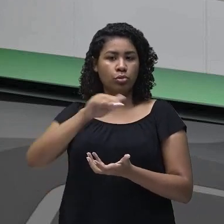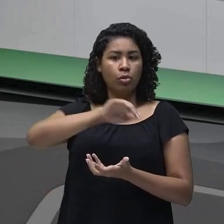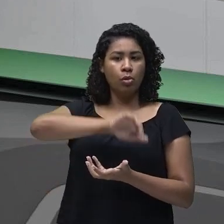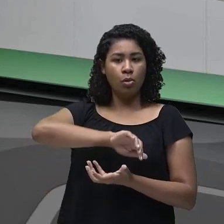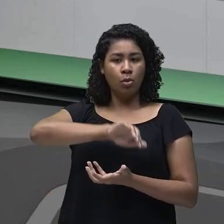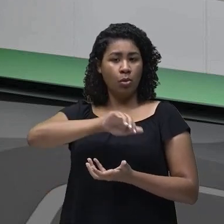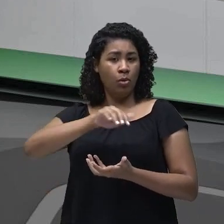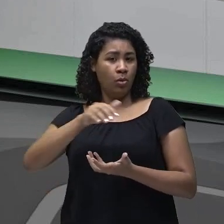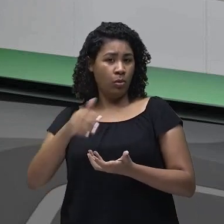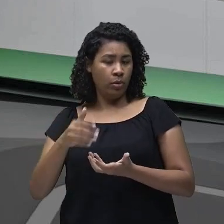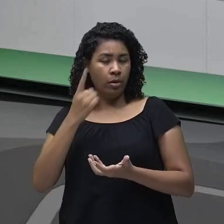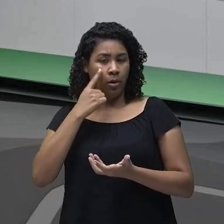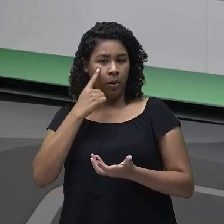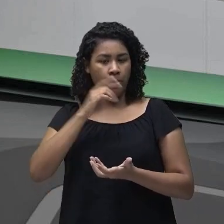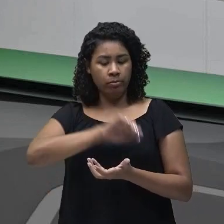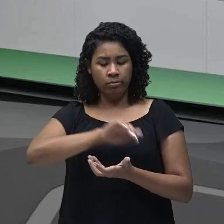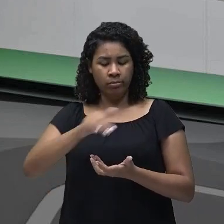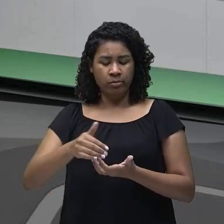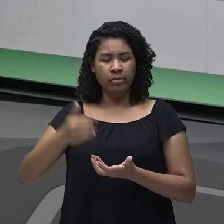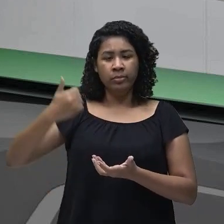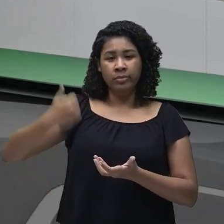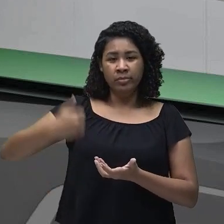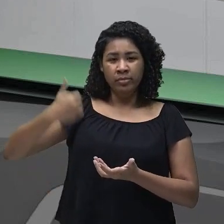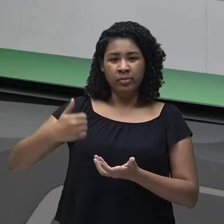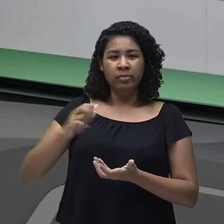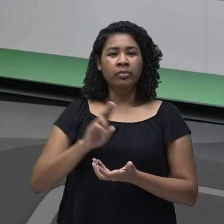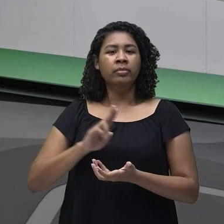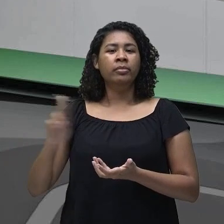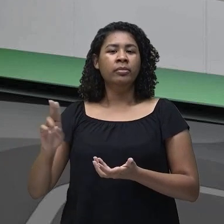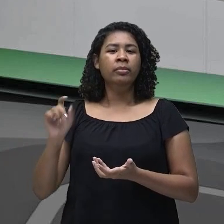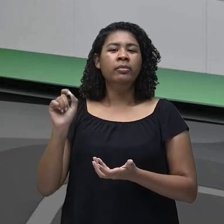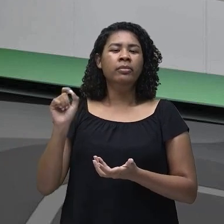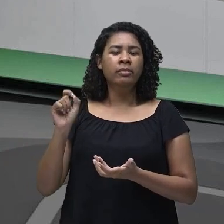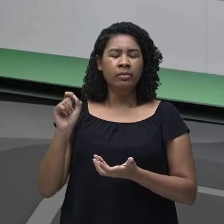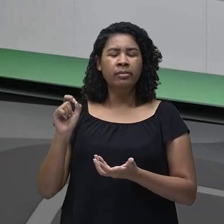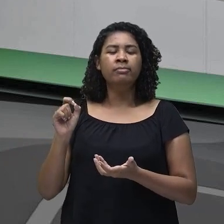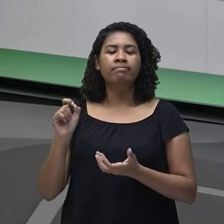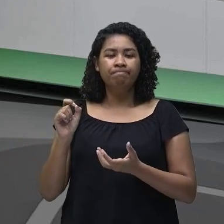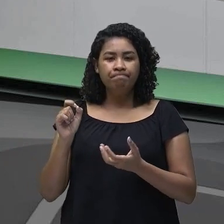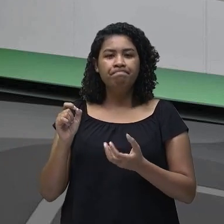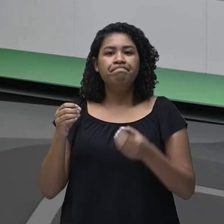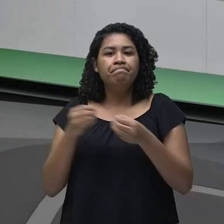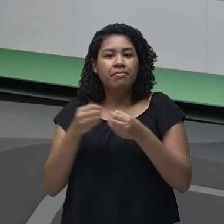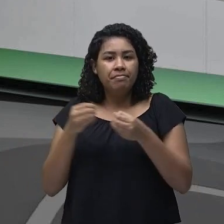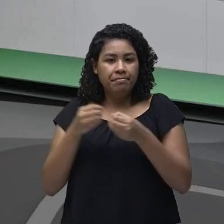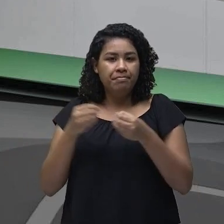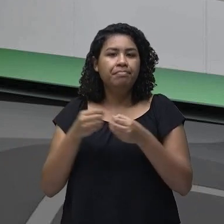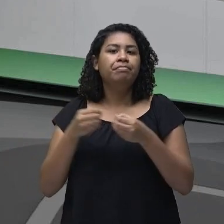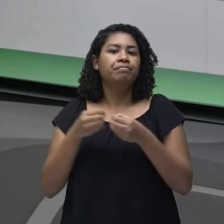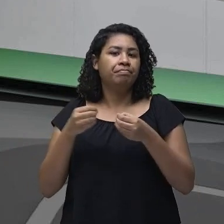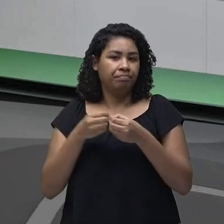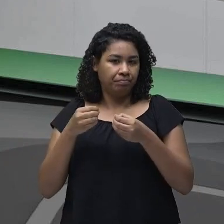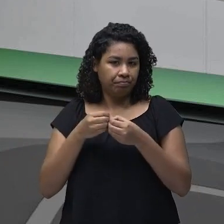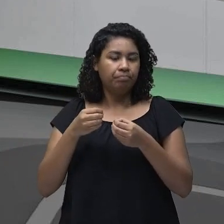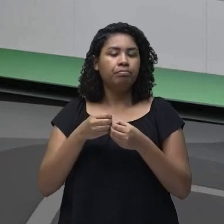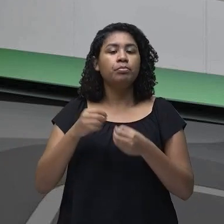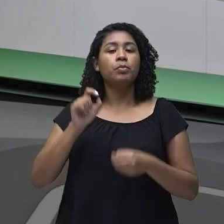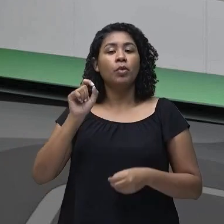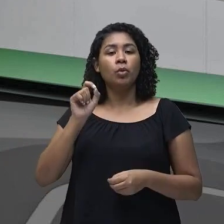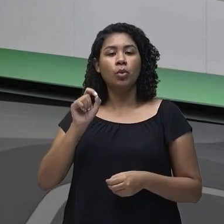atmosfera. A primeira camada da atmosfera é aquela que fica próxima à superfície terrestre, que tem o nome de